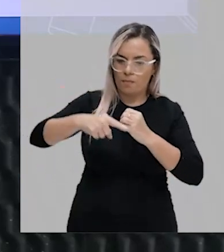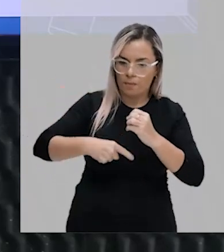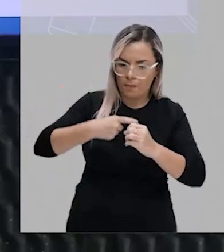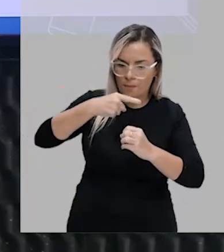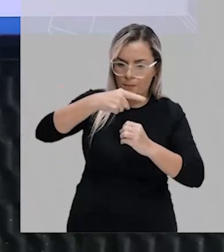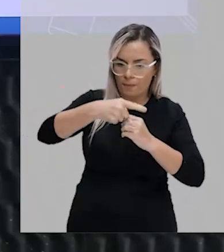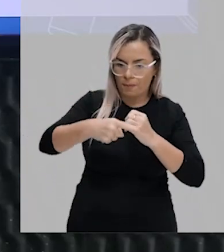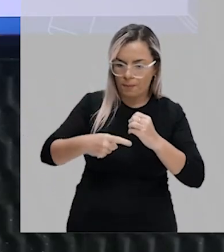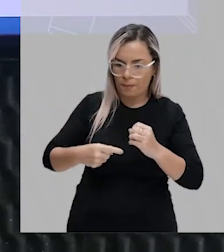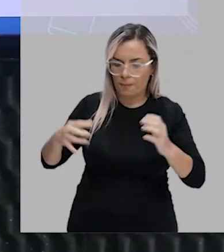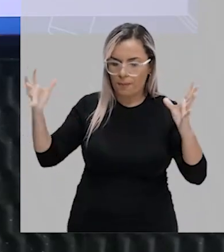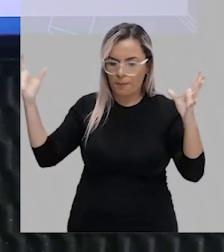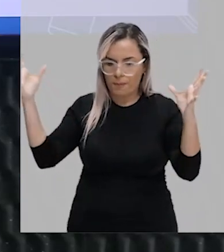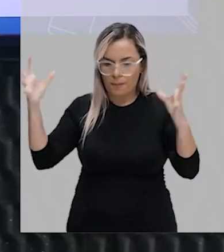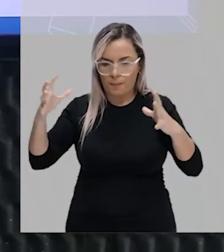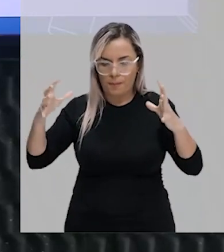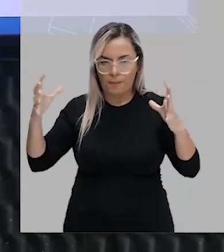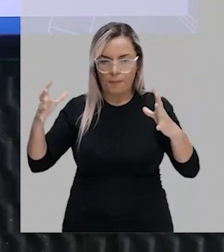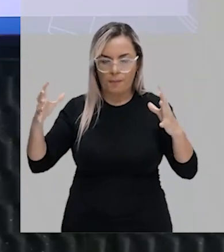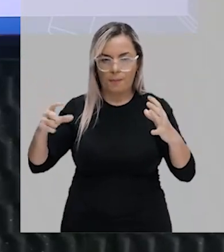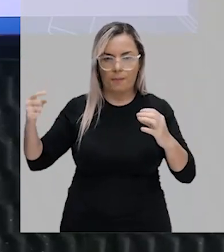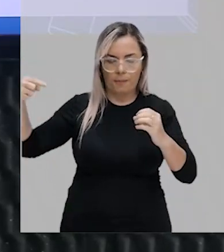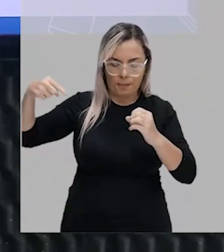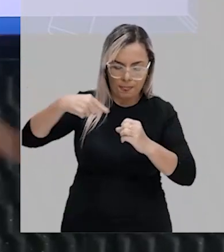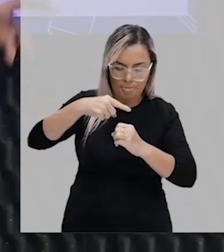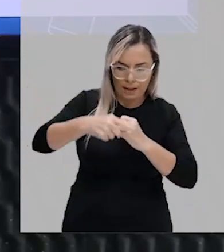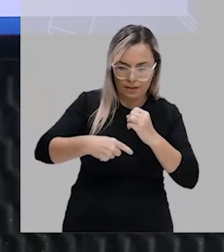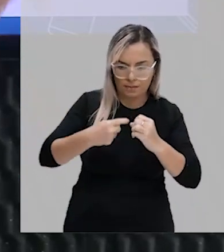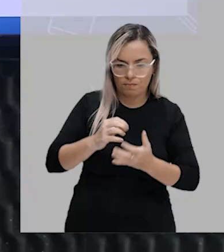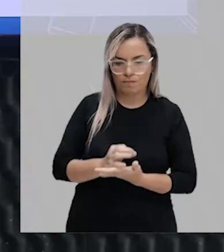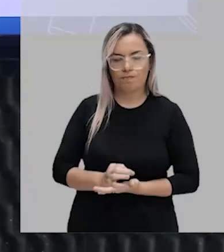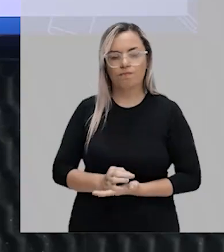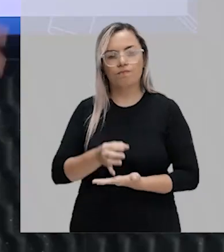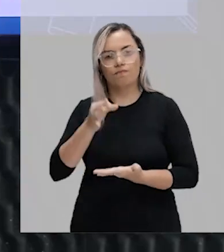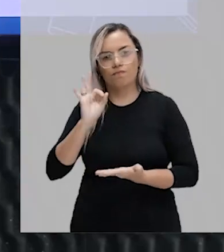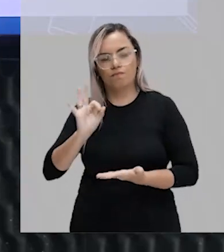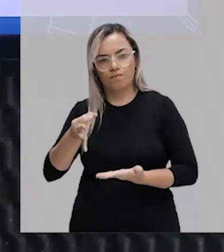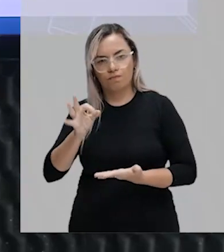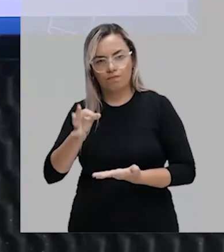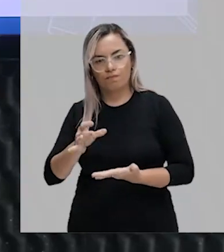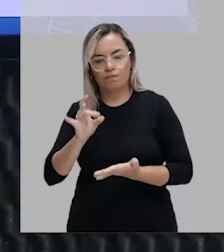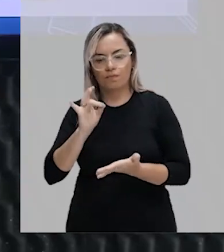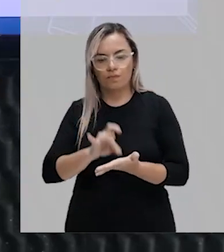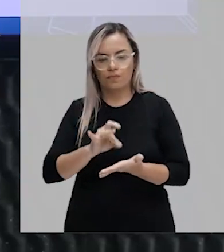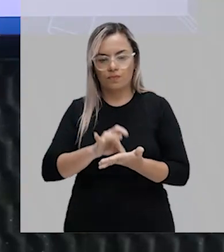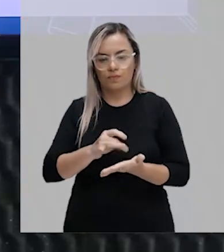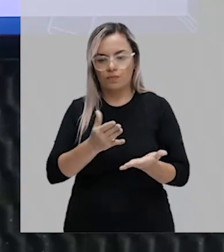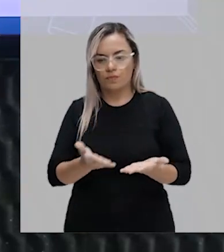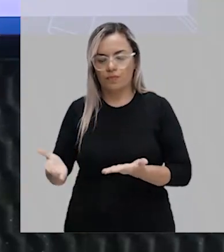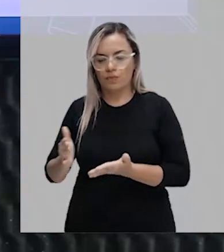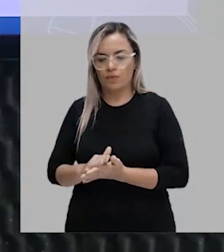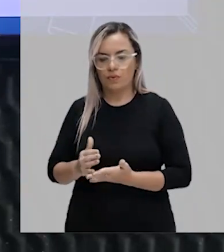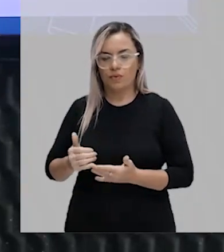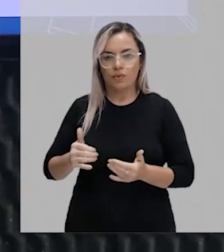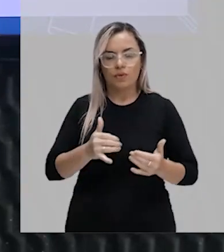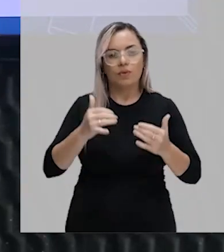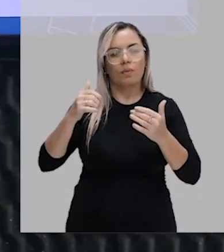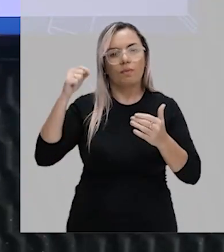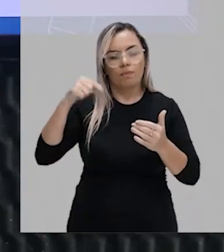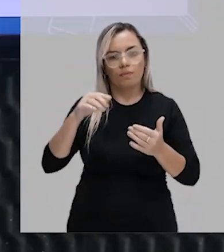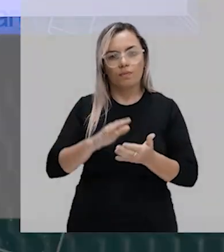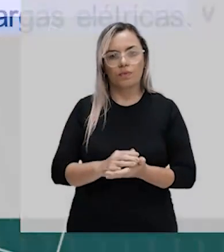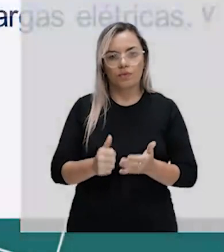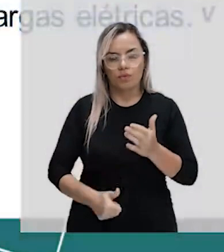descargas elétricas. Correto, tá, pessoal? Então, aí formava-se o metabolismo primitivo, né?